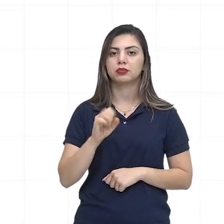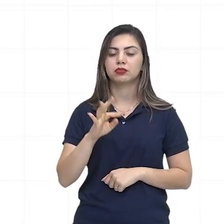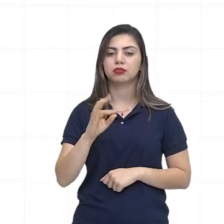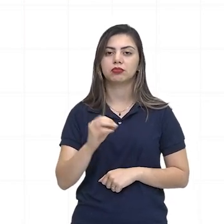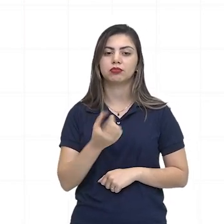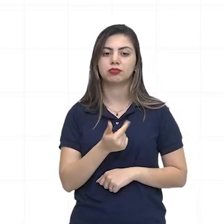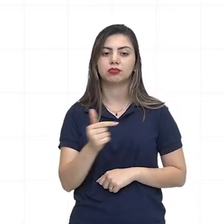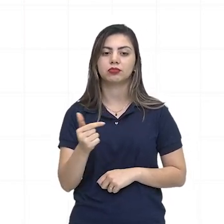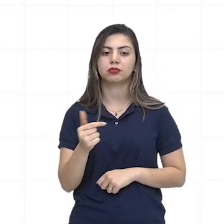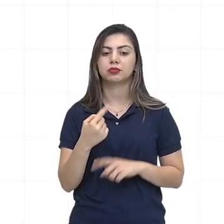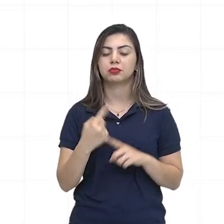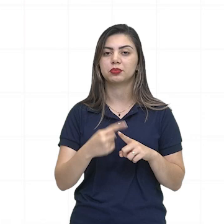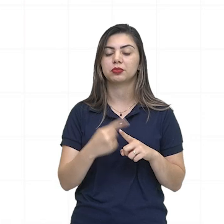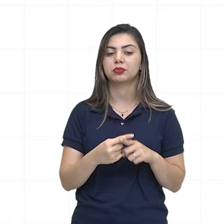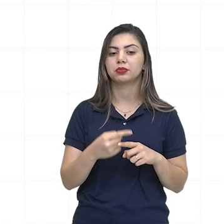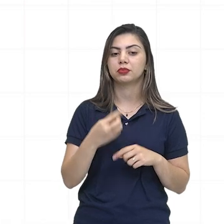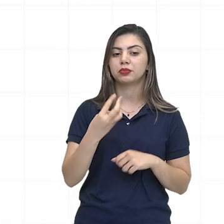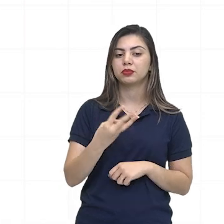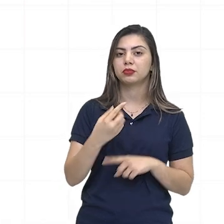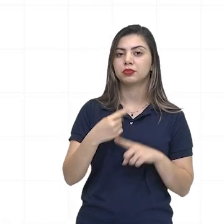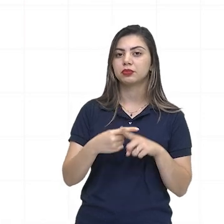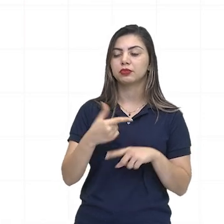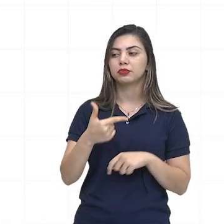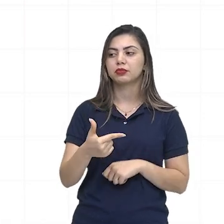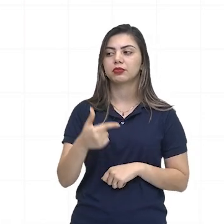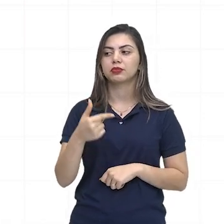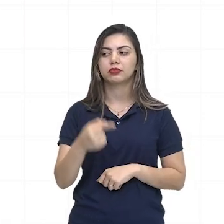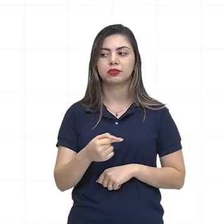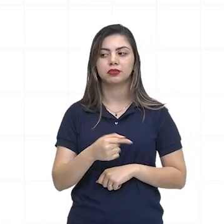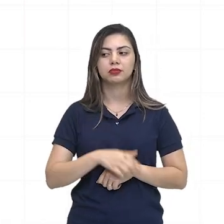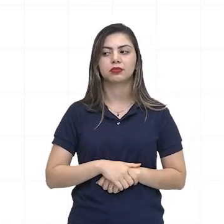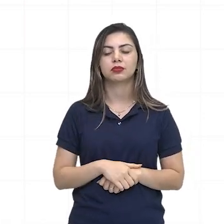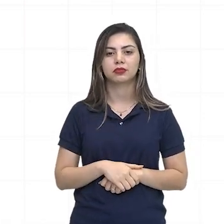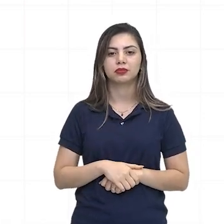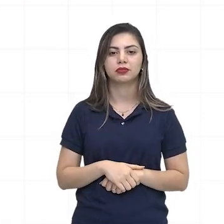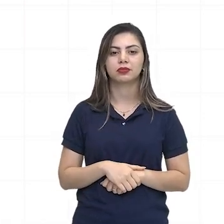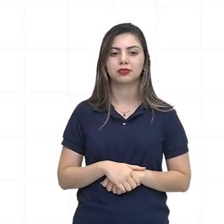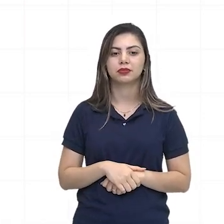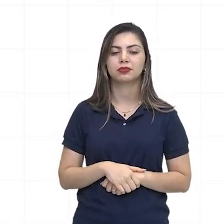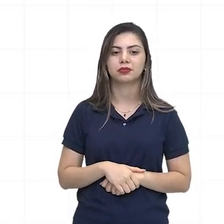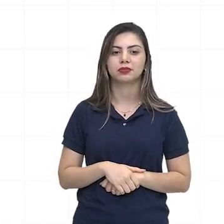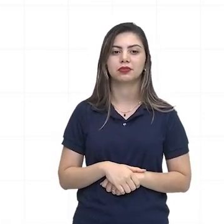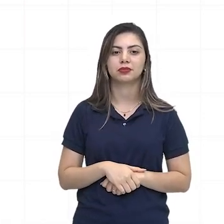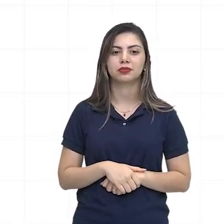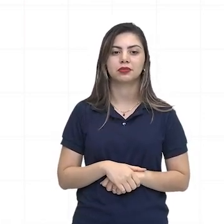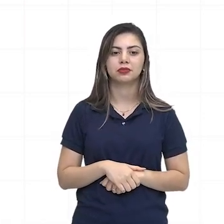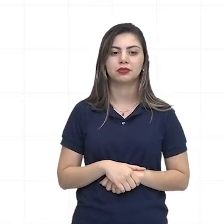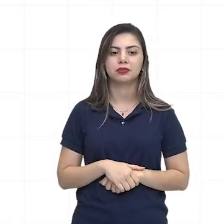aqui quanto é 3 vezes 27. Olha só.